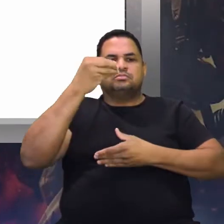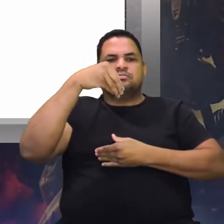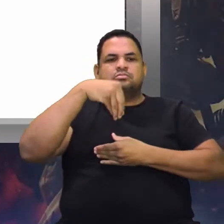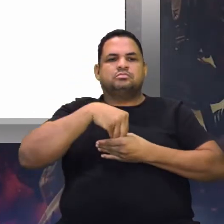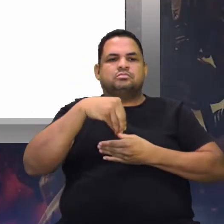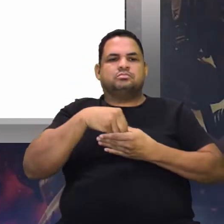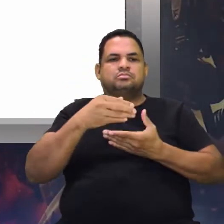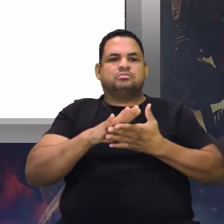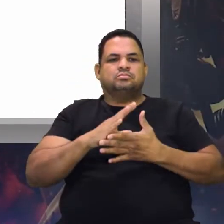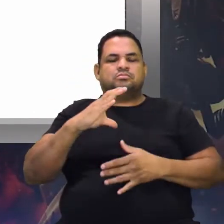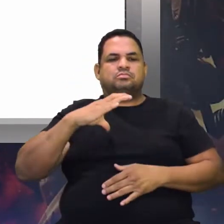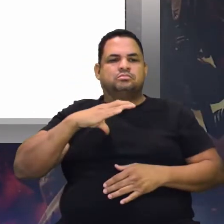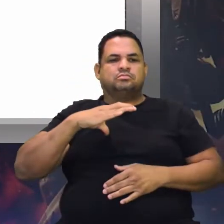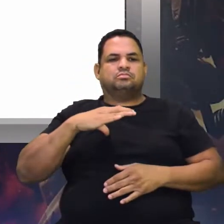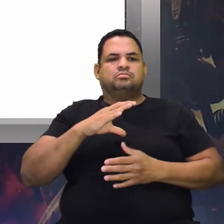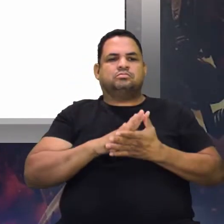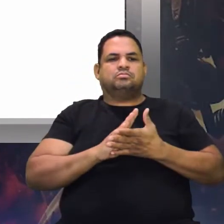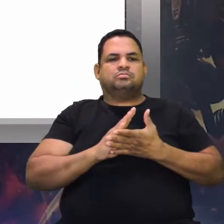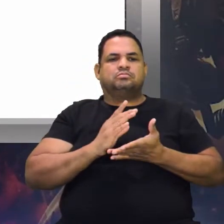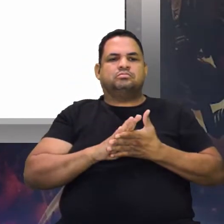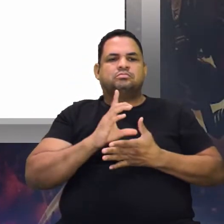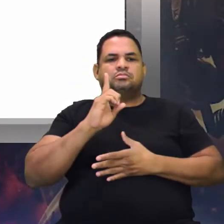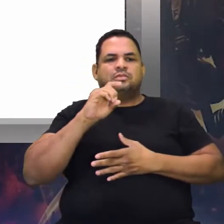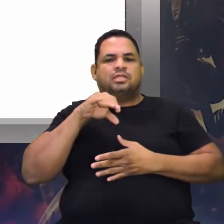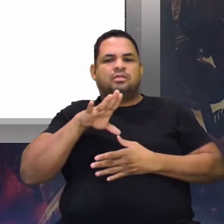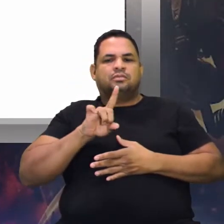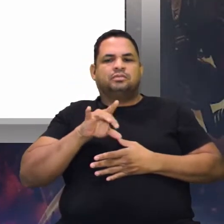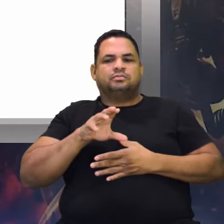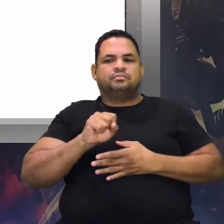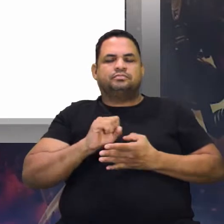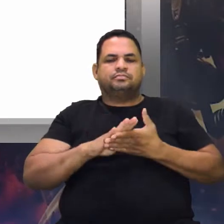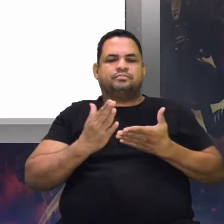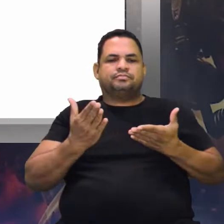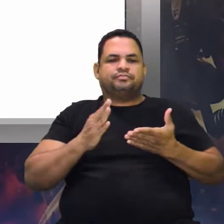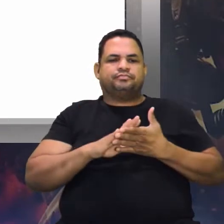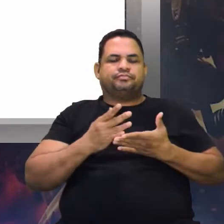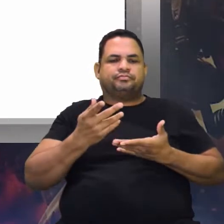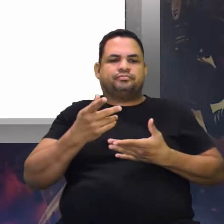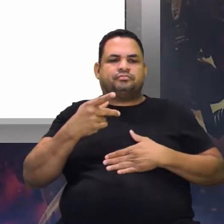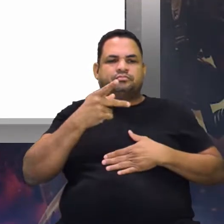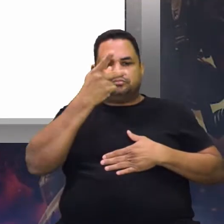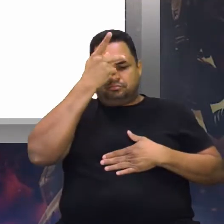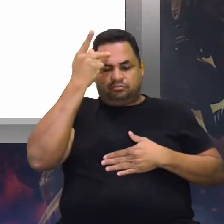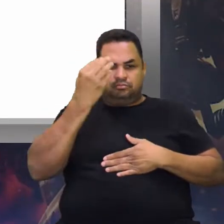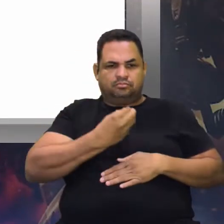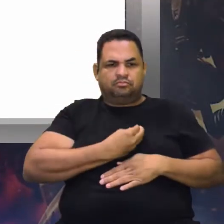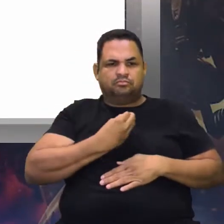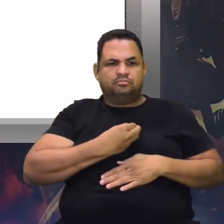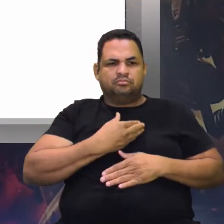da cidade-estado, chamada de demos. E esses demos, as pessoas que moravam nesse demo, elas